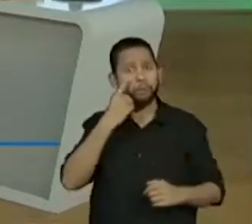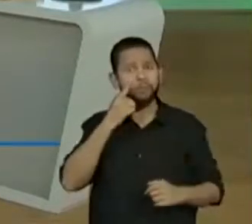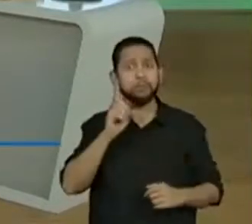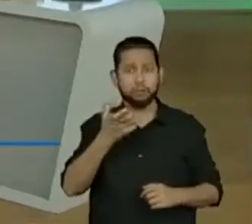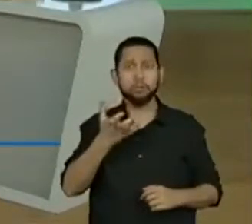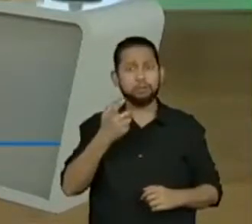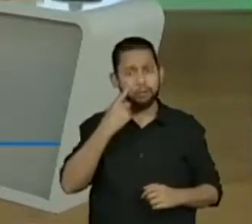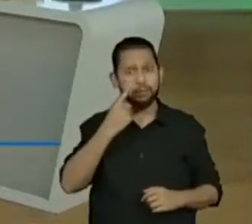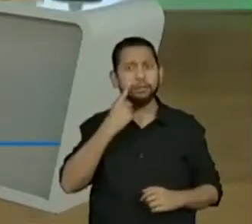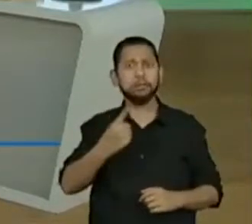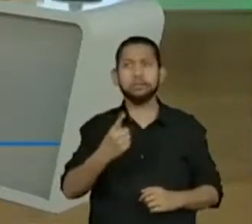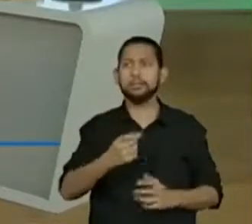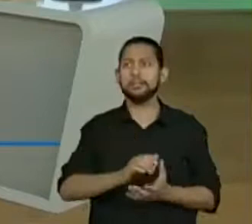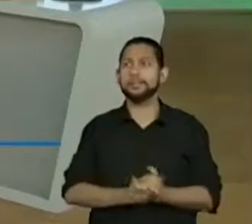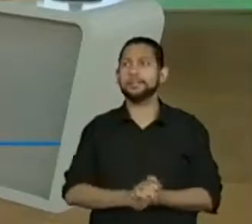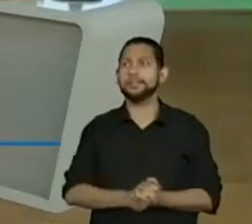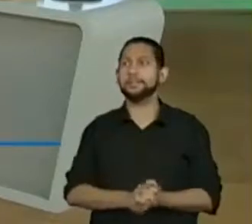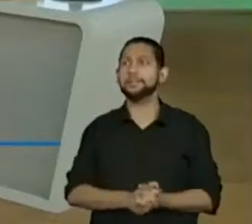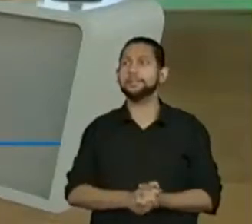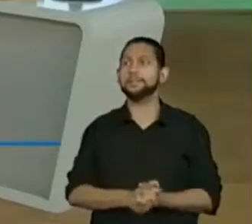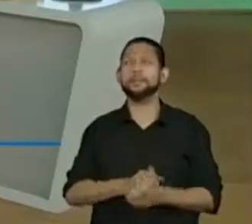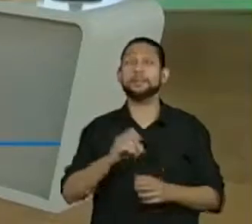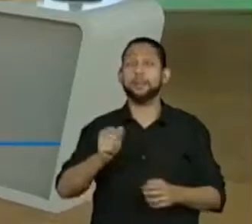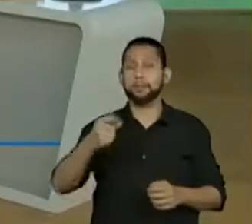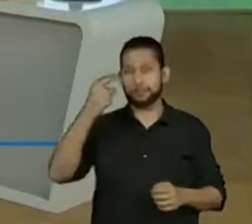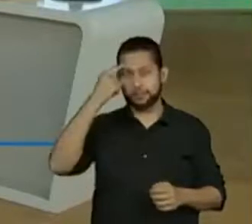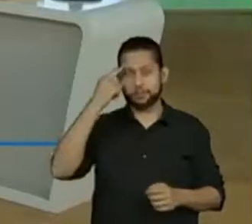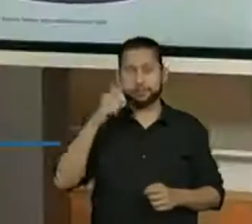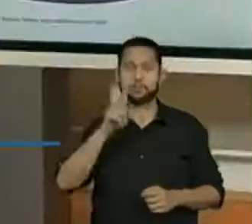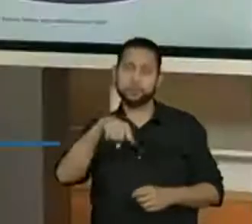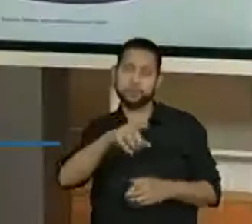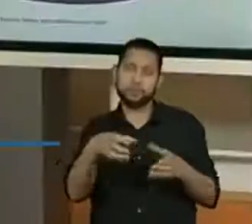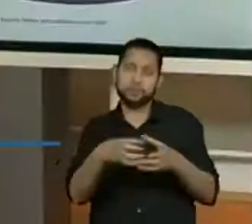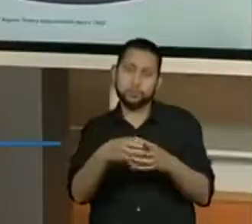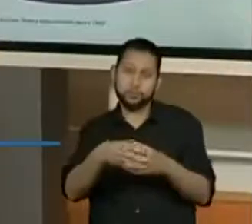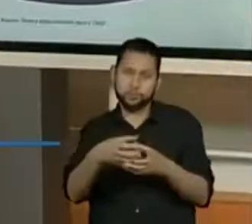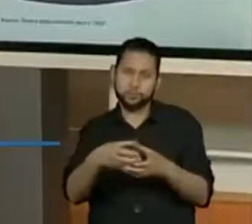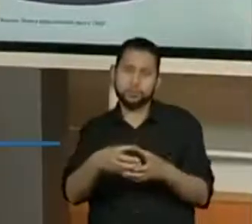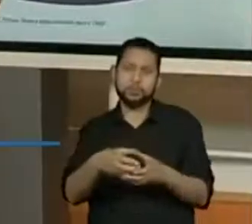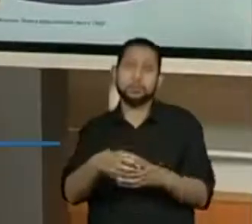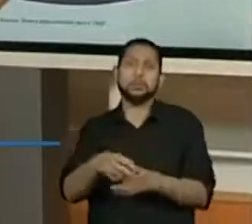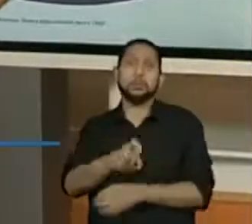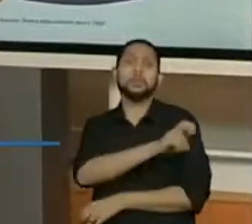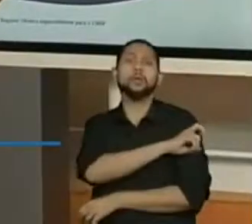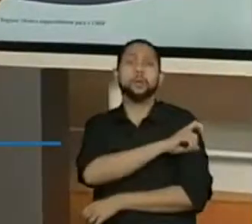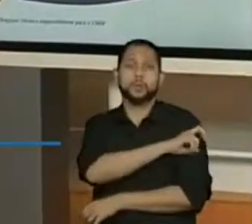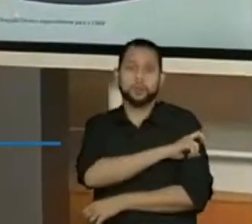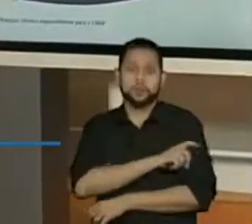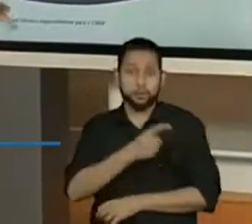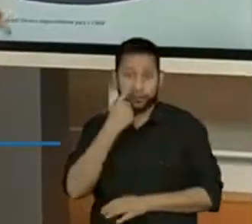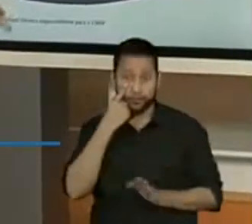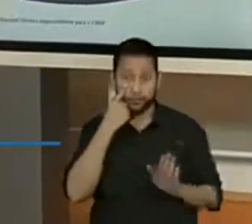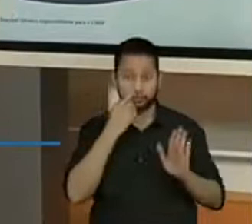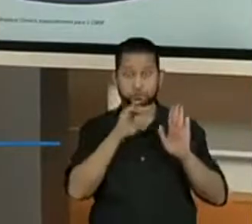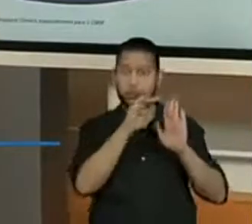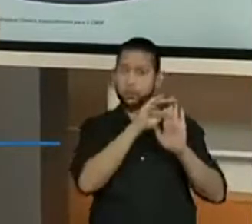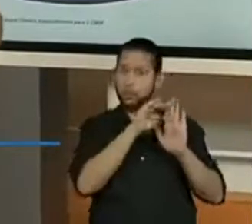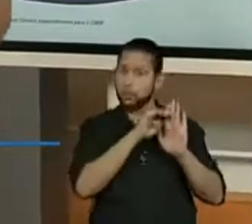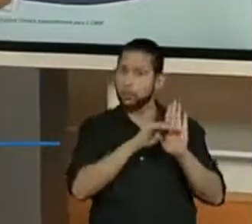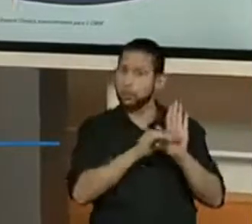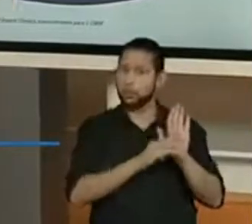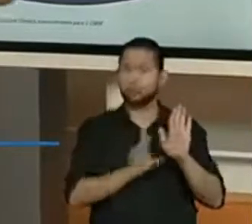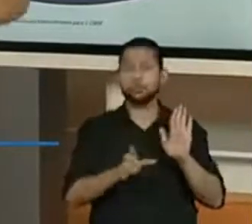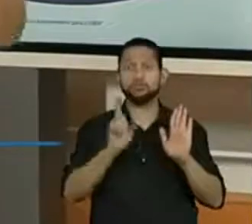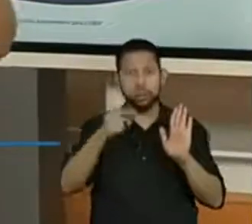ser legal agora pensar assim minha galeria ficar em casa essa lista é um bom tempo